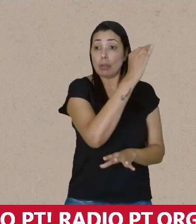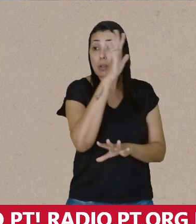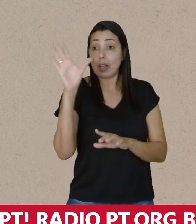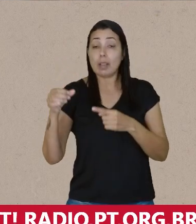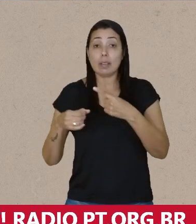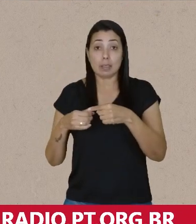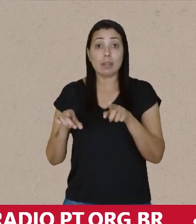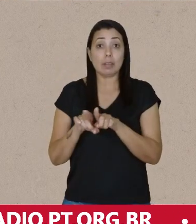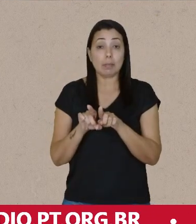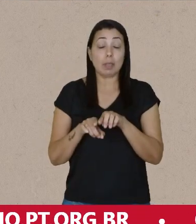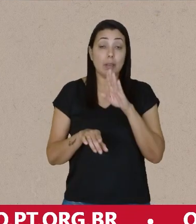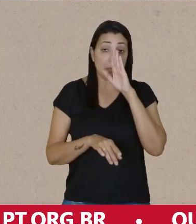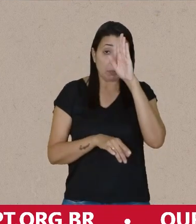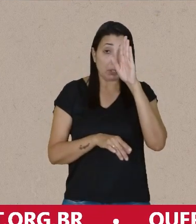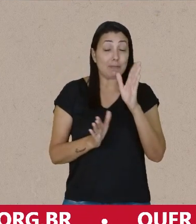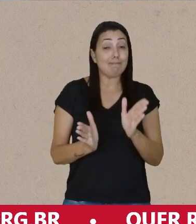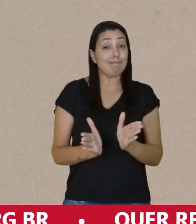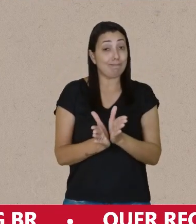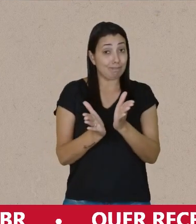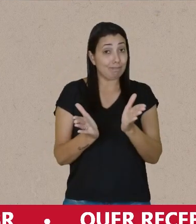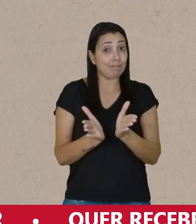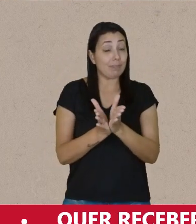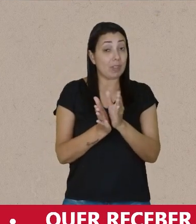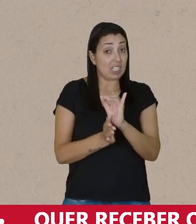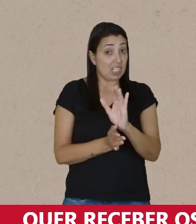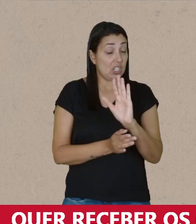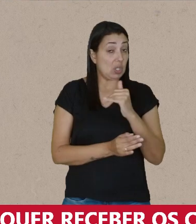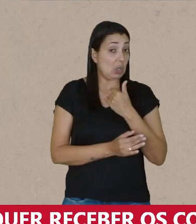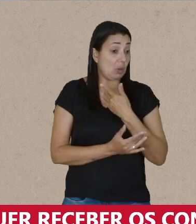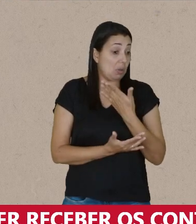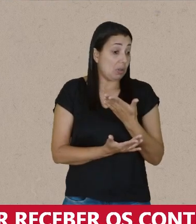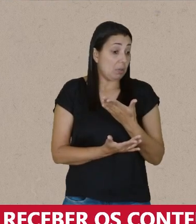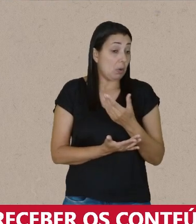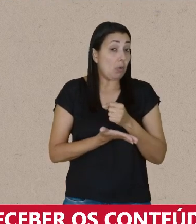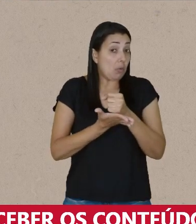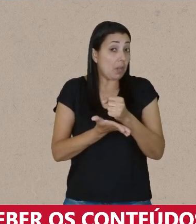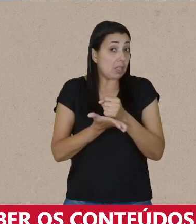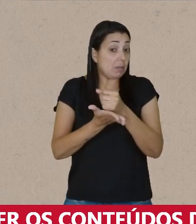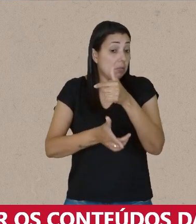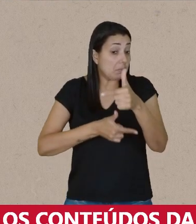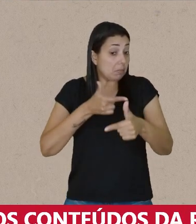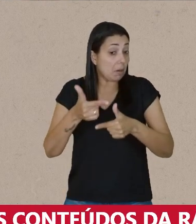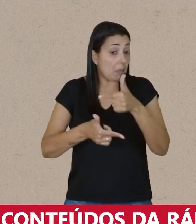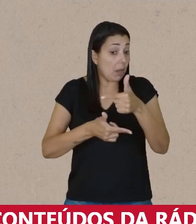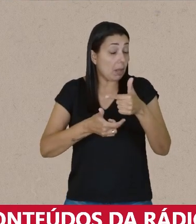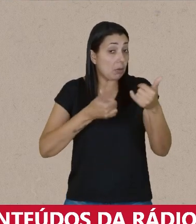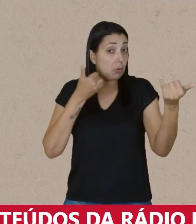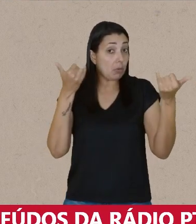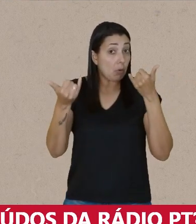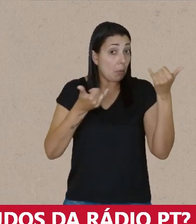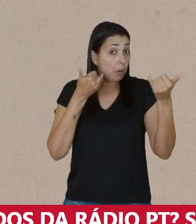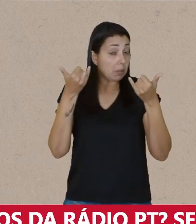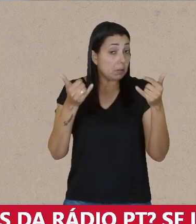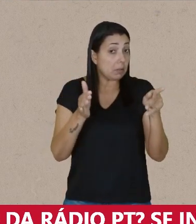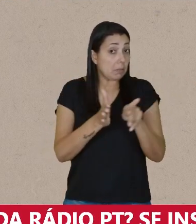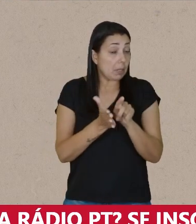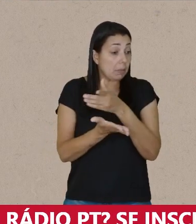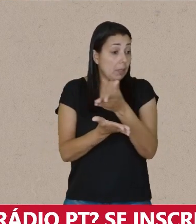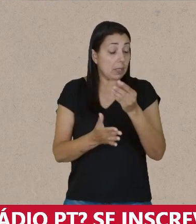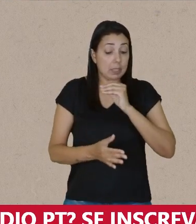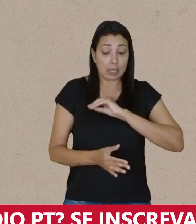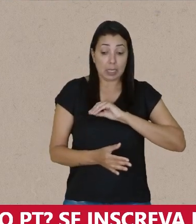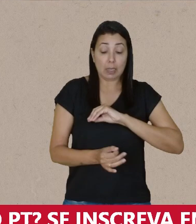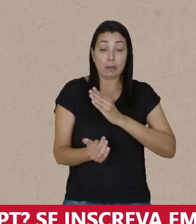também, e principalmente da pobreza, porque se nós não damos emprego, informação, renda para a imensa maioria